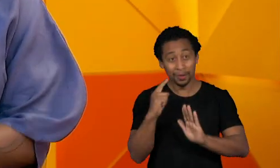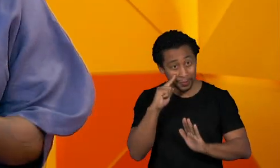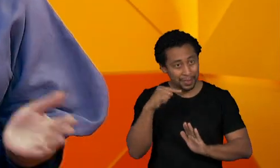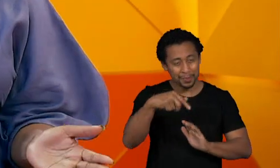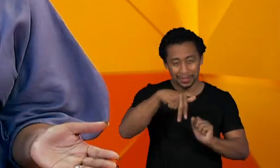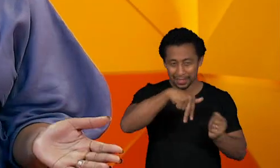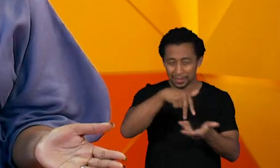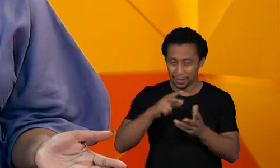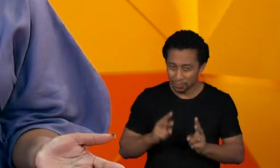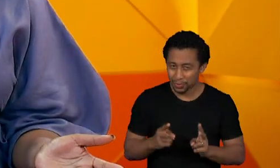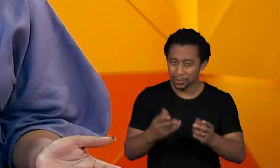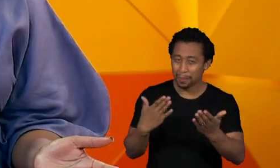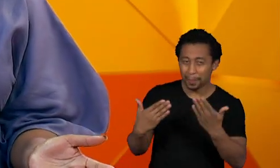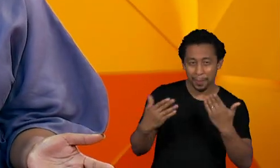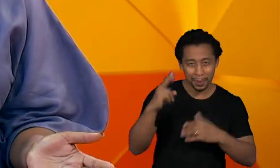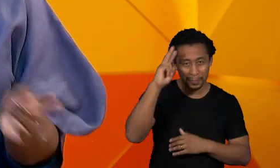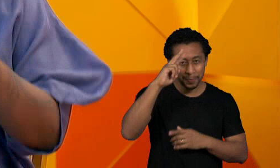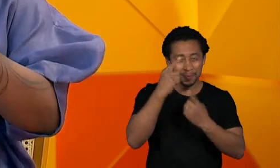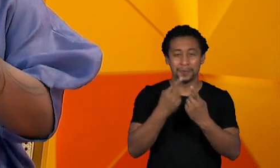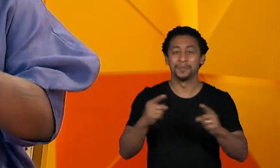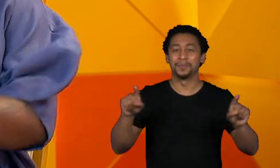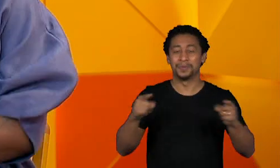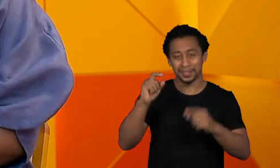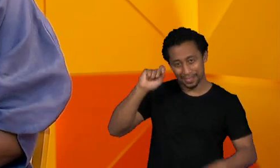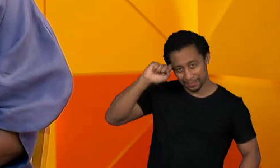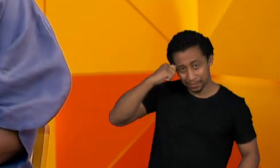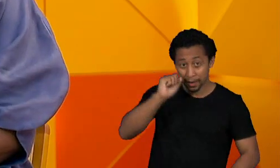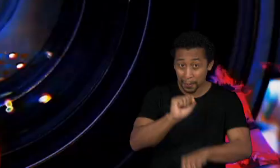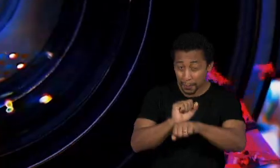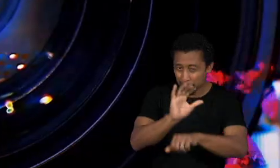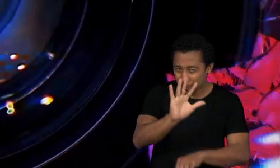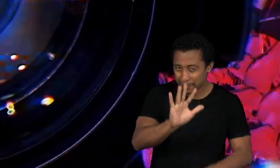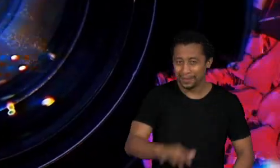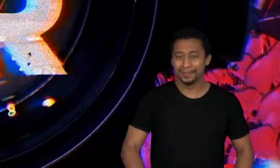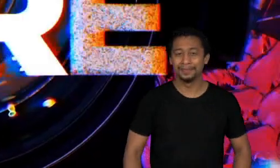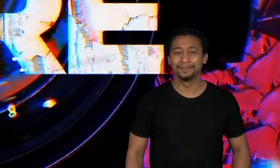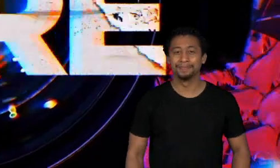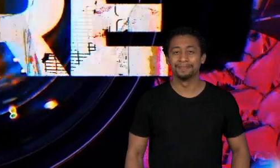com um pouco de memória musical do povo preto. Rapidinho, não sai daí.